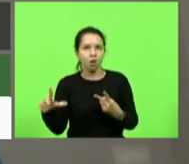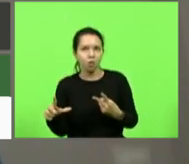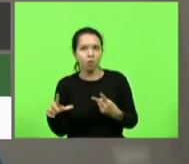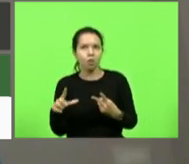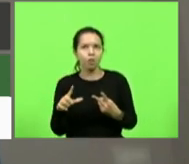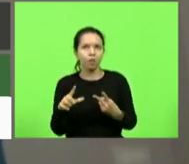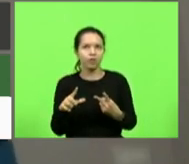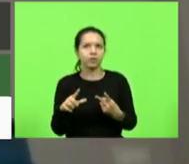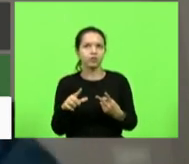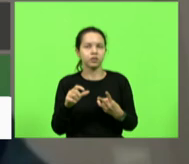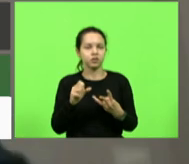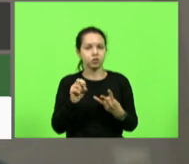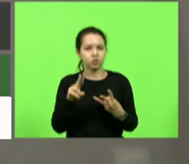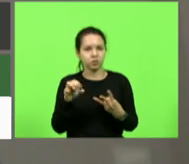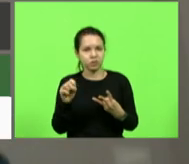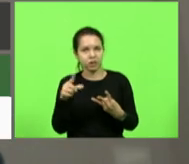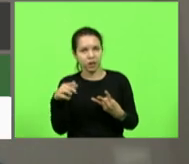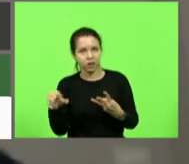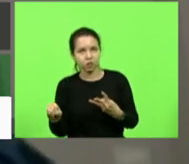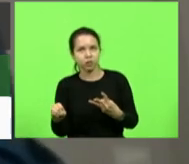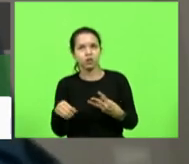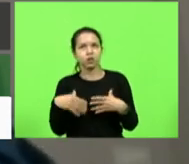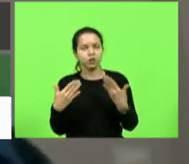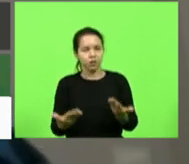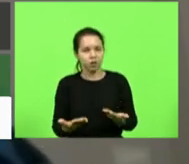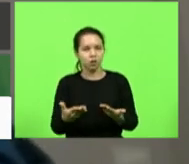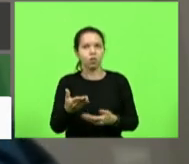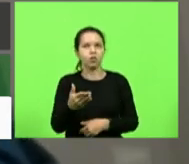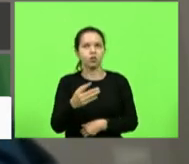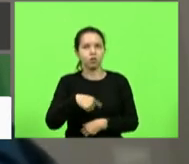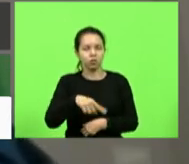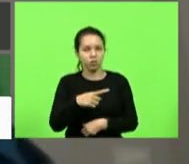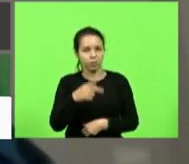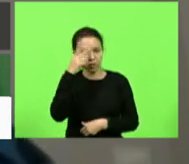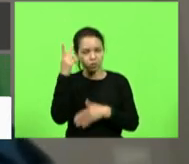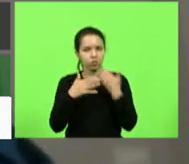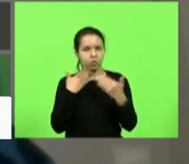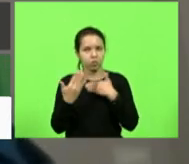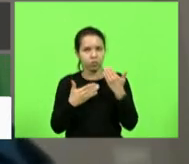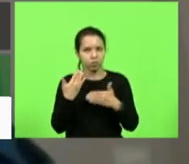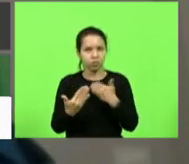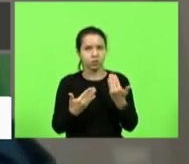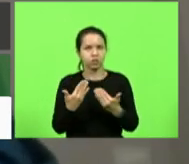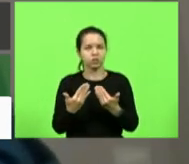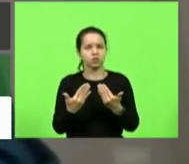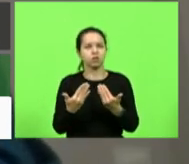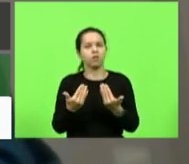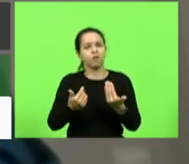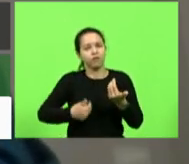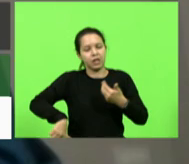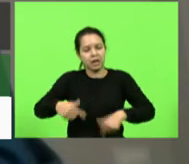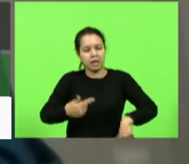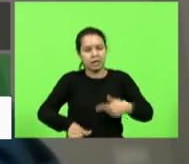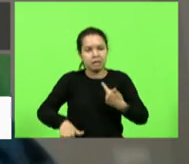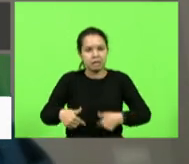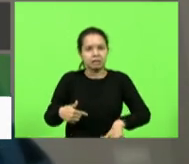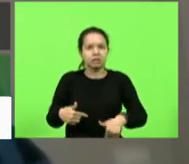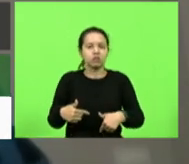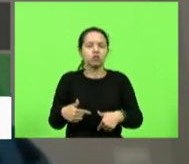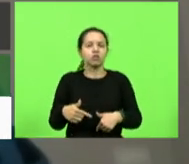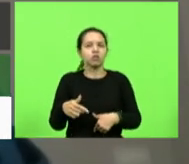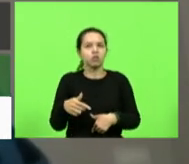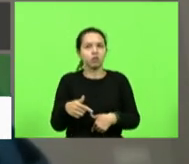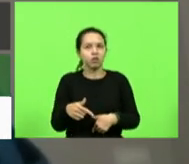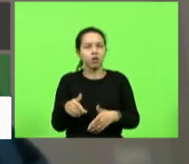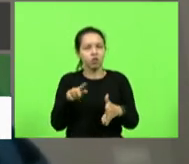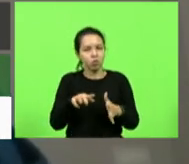em Suzano, né? Então, que deixam pessoas mortas, feridas. Essas